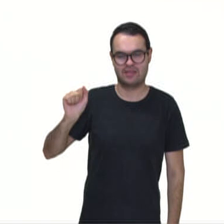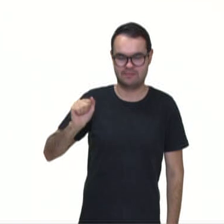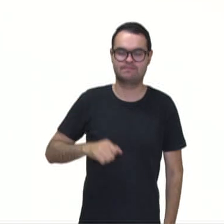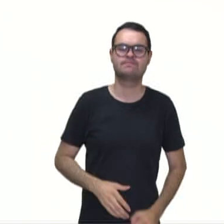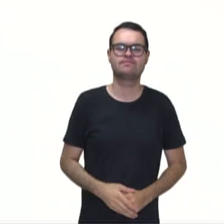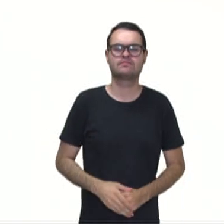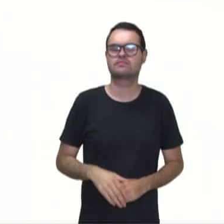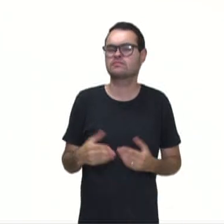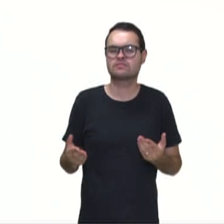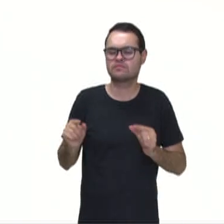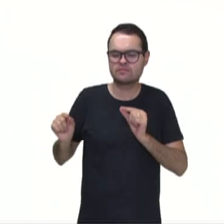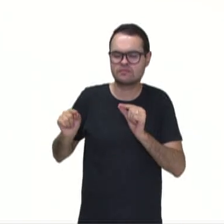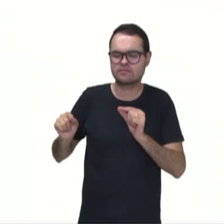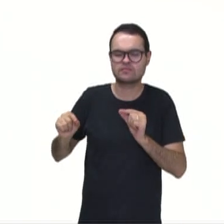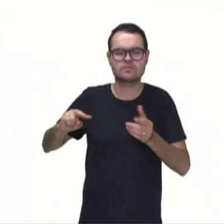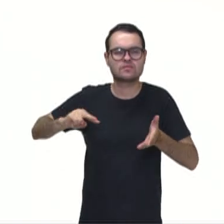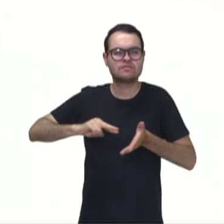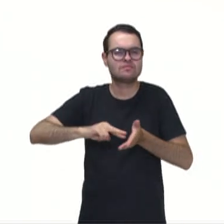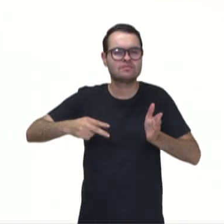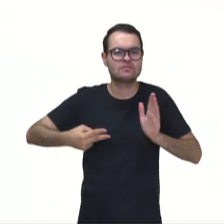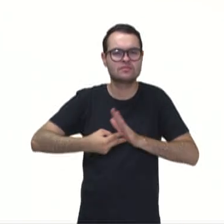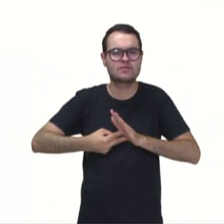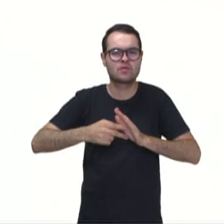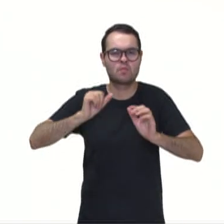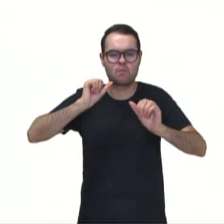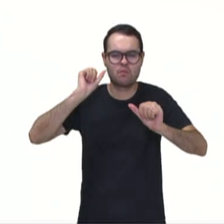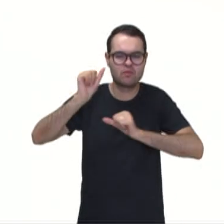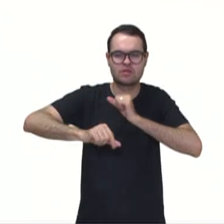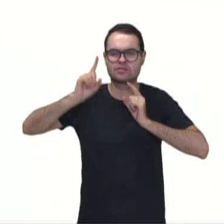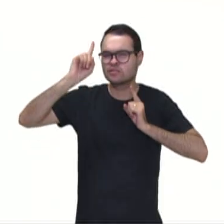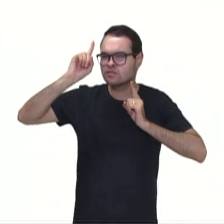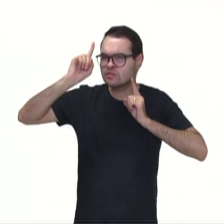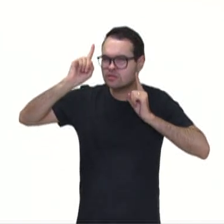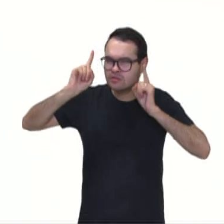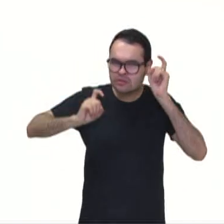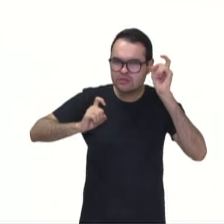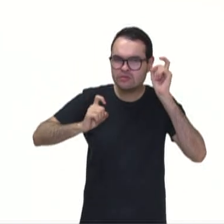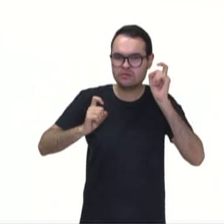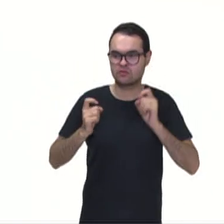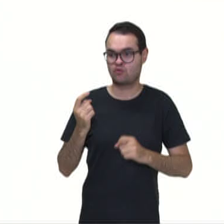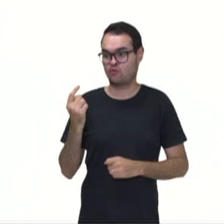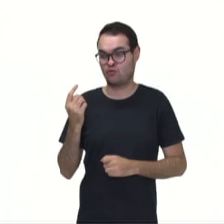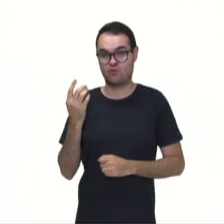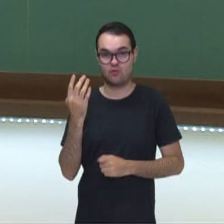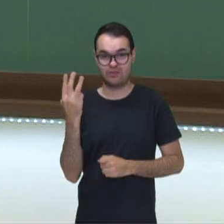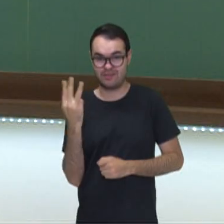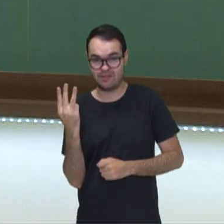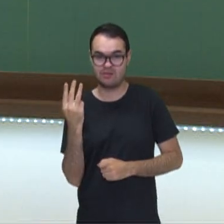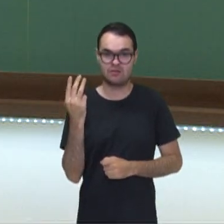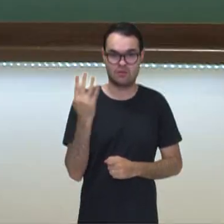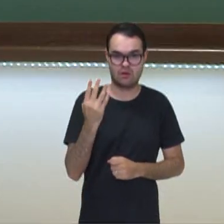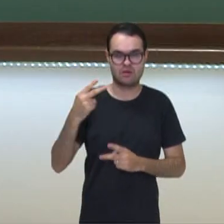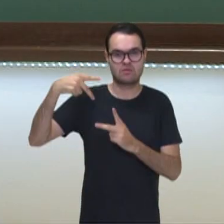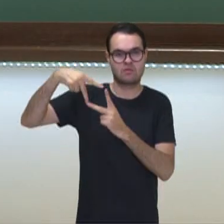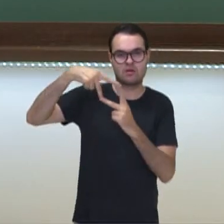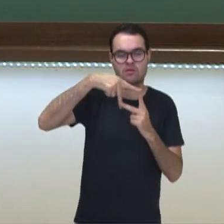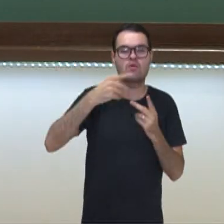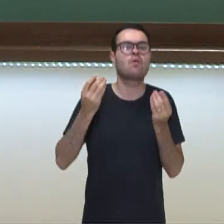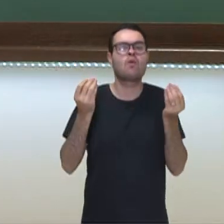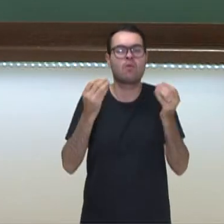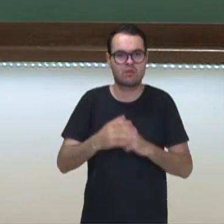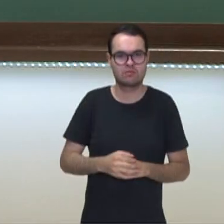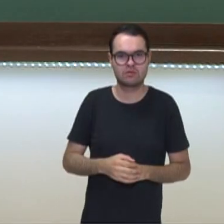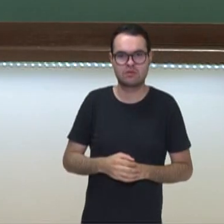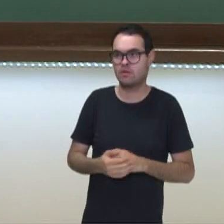sentido produzidos pela mudança de expressão facial de Armandinho nos 2 últimos quadrinhos? Para responder, pense